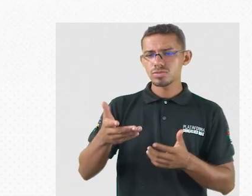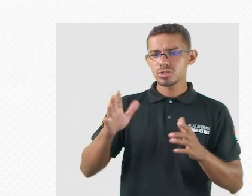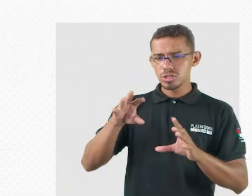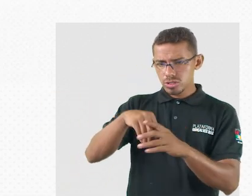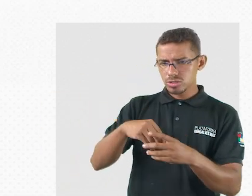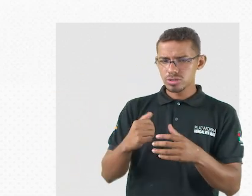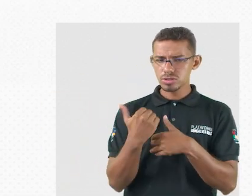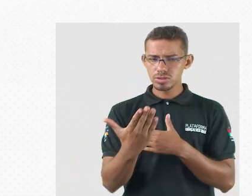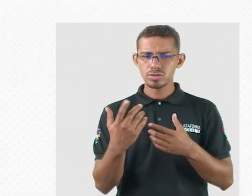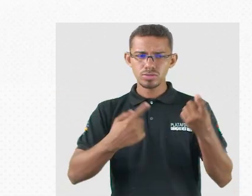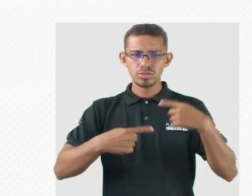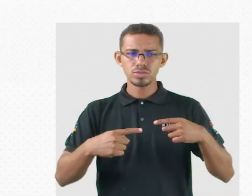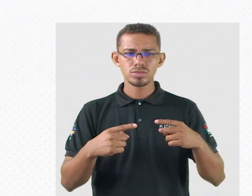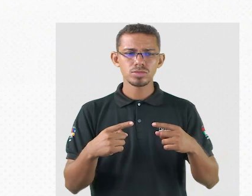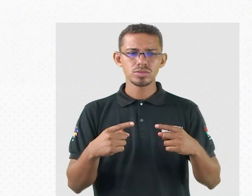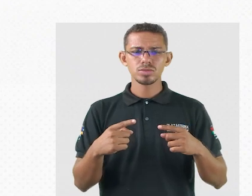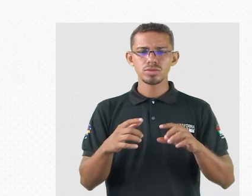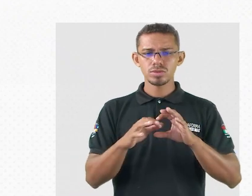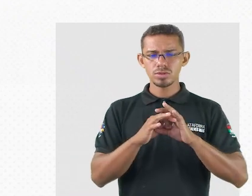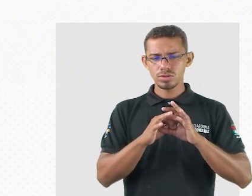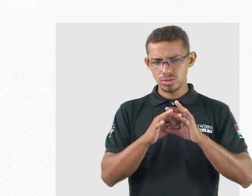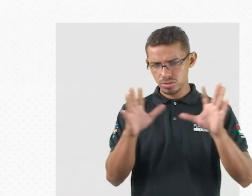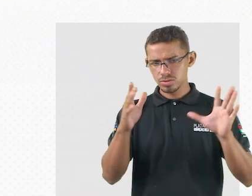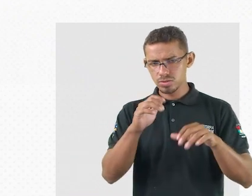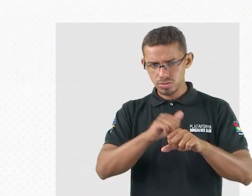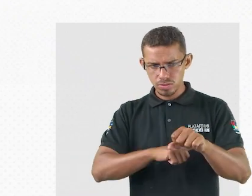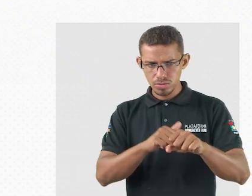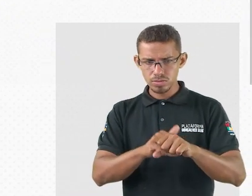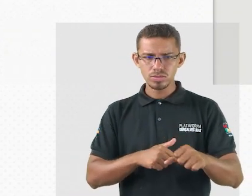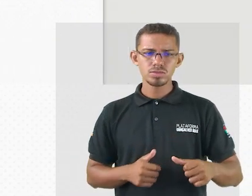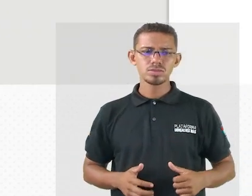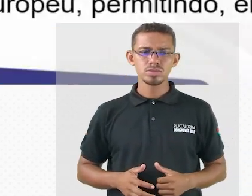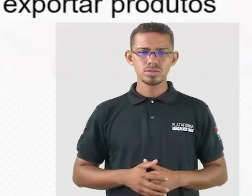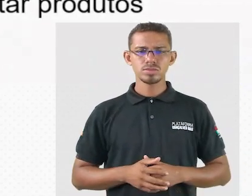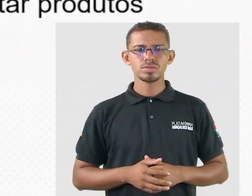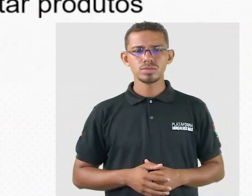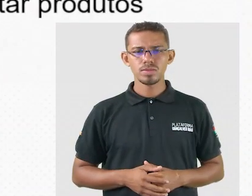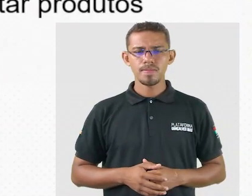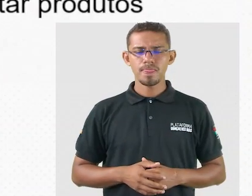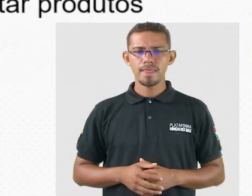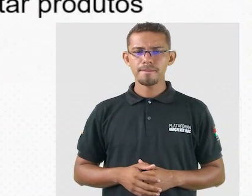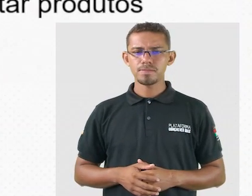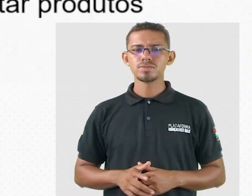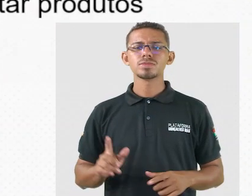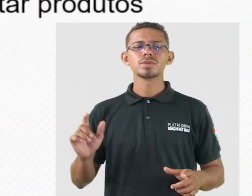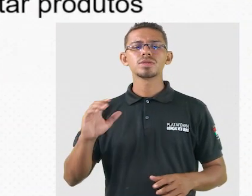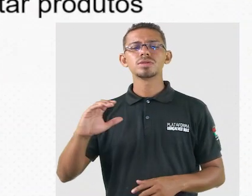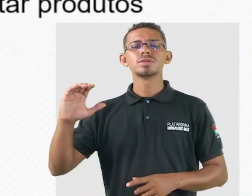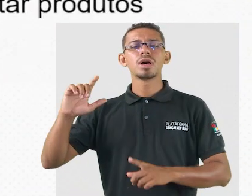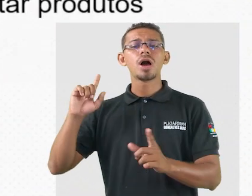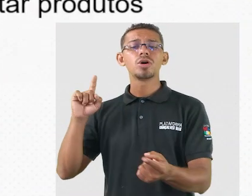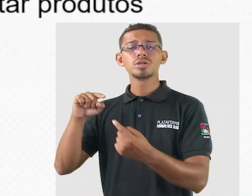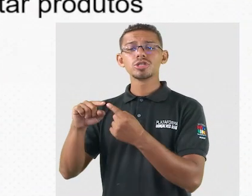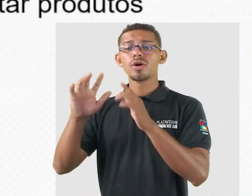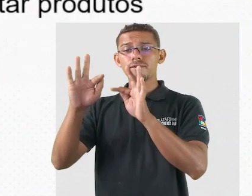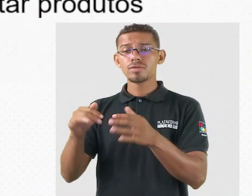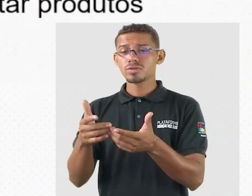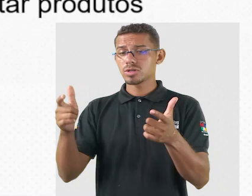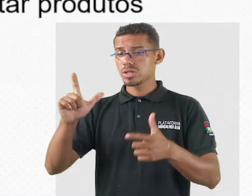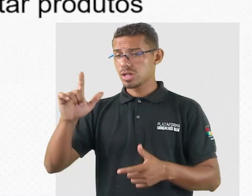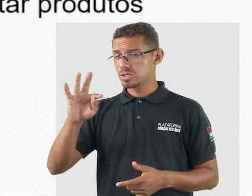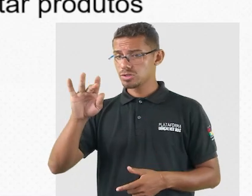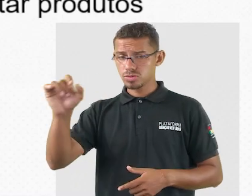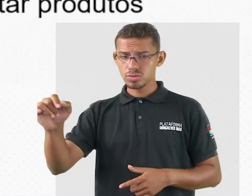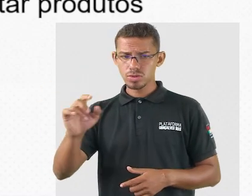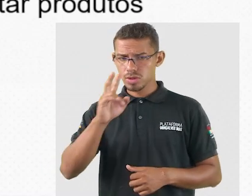interno e a exclusão de política dos livres pobres. A letra C. Almejava o fim do grande latifúndio